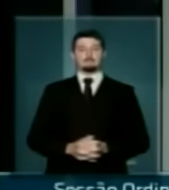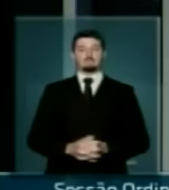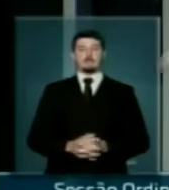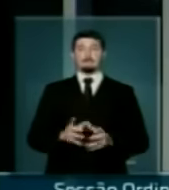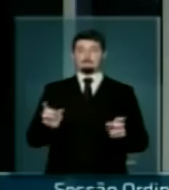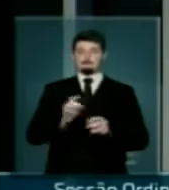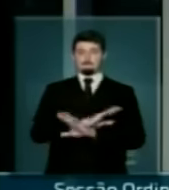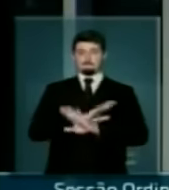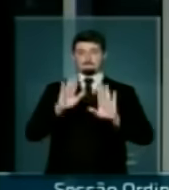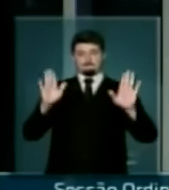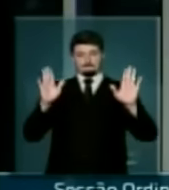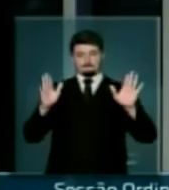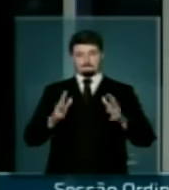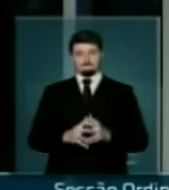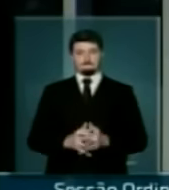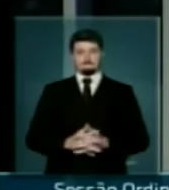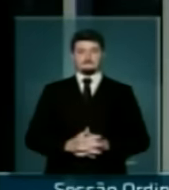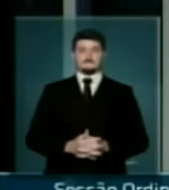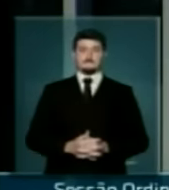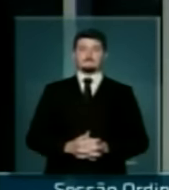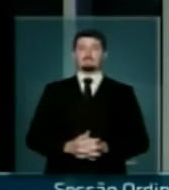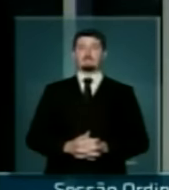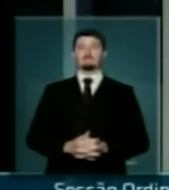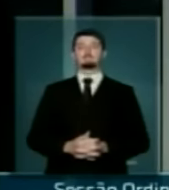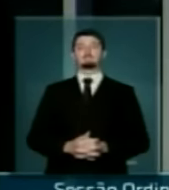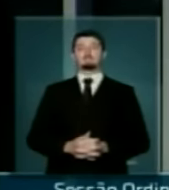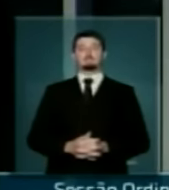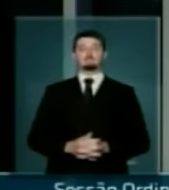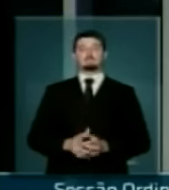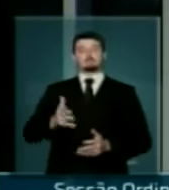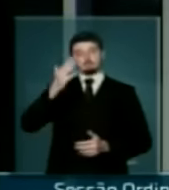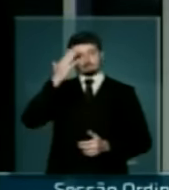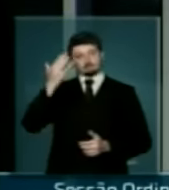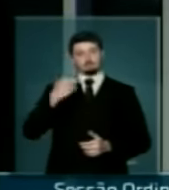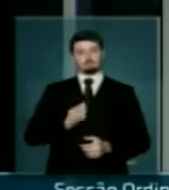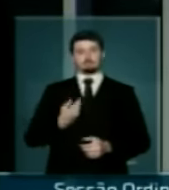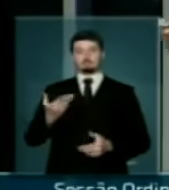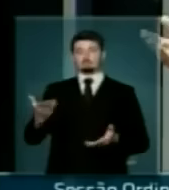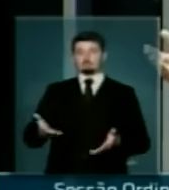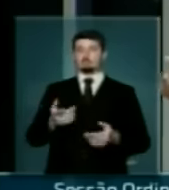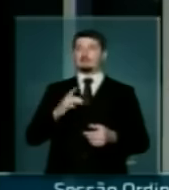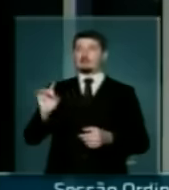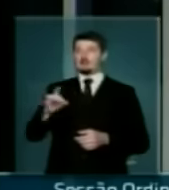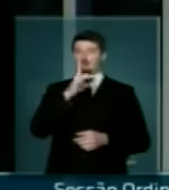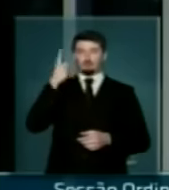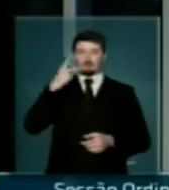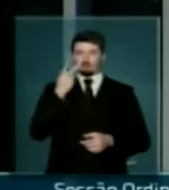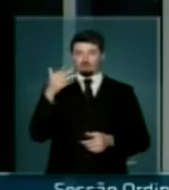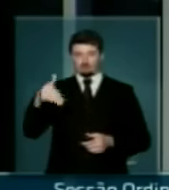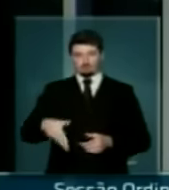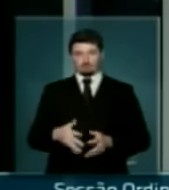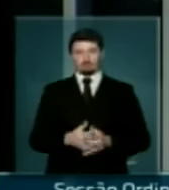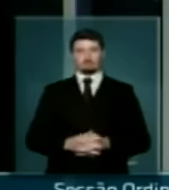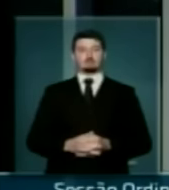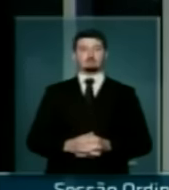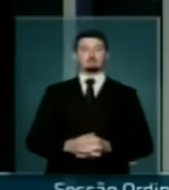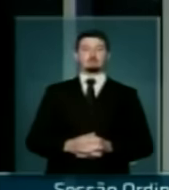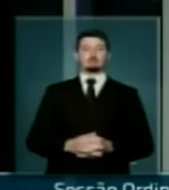Mais um minuto para concluir definitivamente, tá, deputado. Eu quero agradecer a participação e a parte de todos os deputados que estiveram. Acho